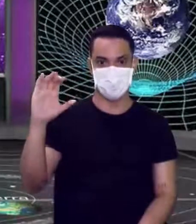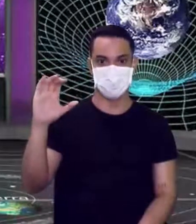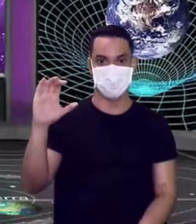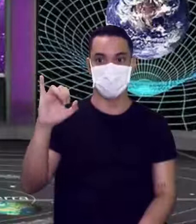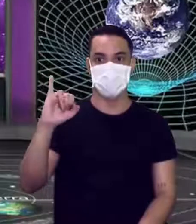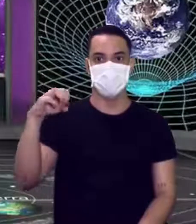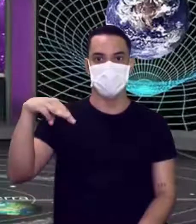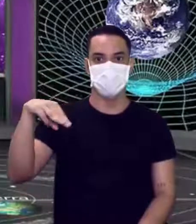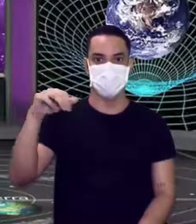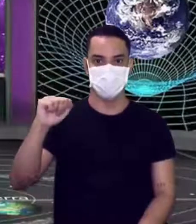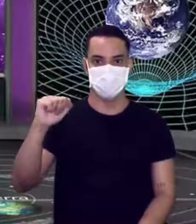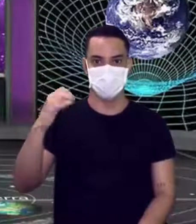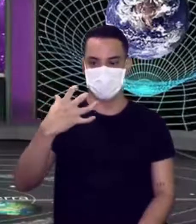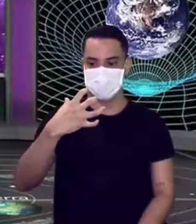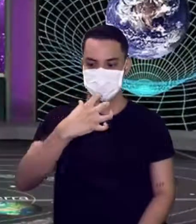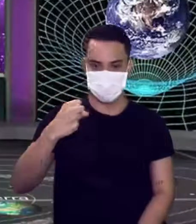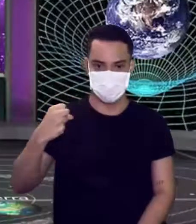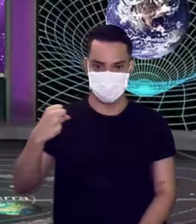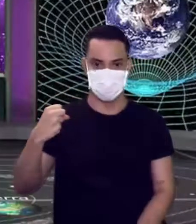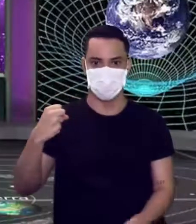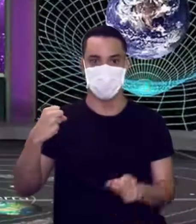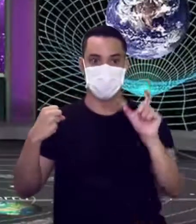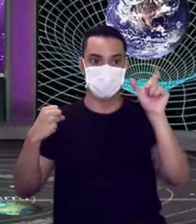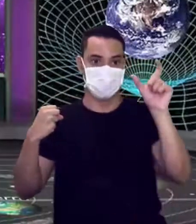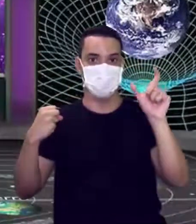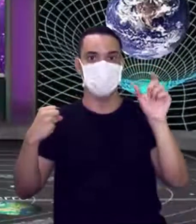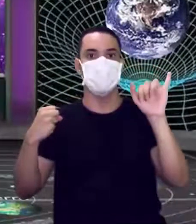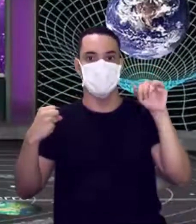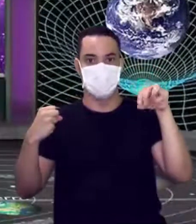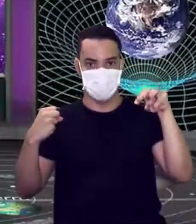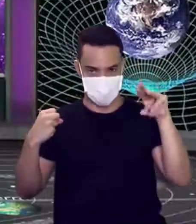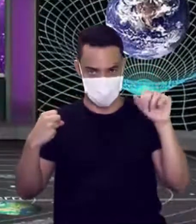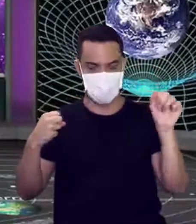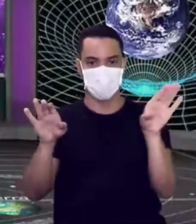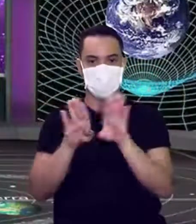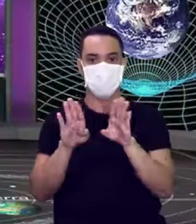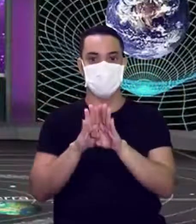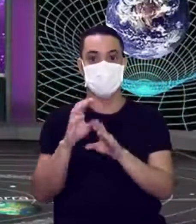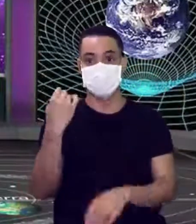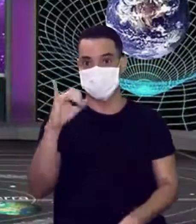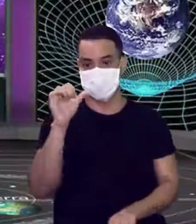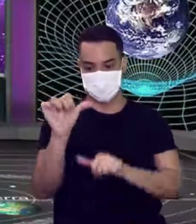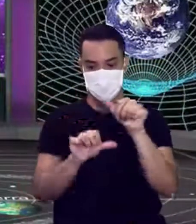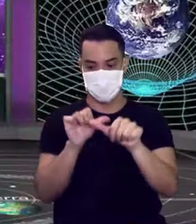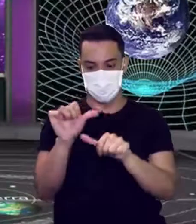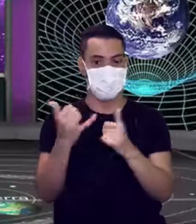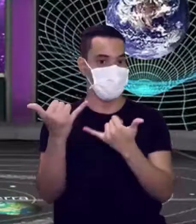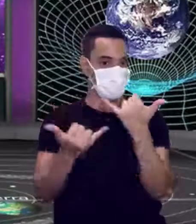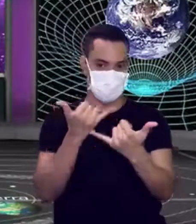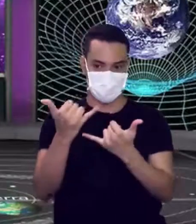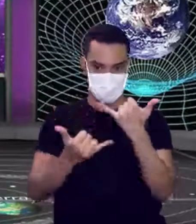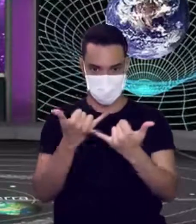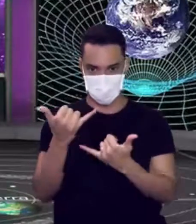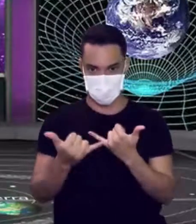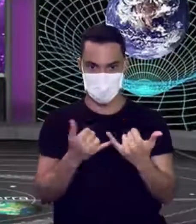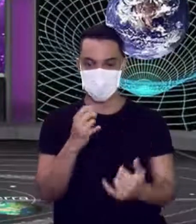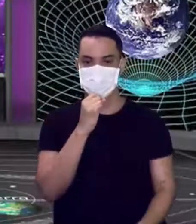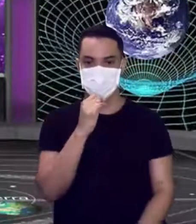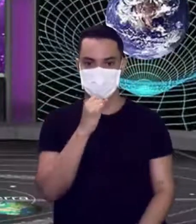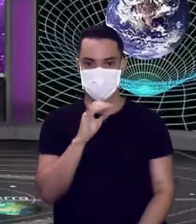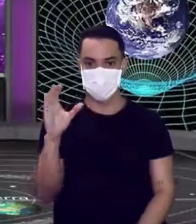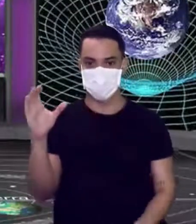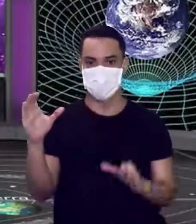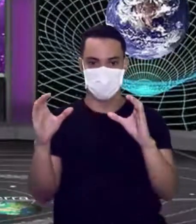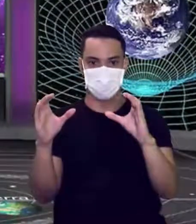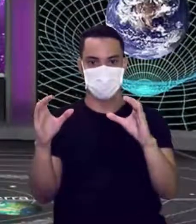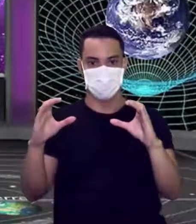ímã, tá bom? E aqui eu tenho outro ímã. Se a gente for brincar com esses ímãs, se eu pego a parte